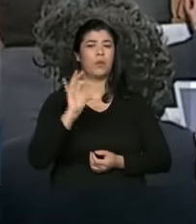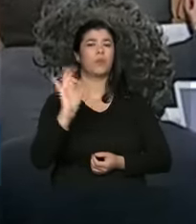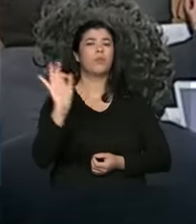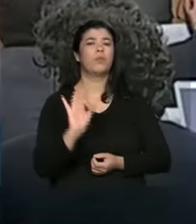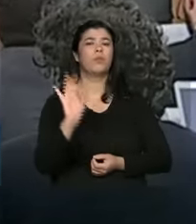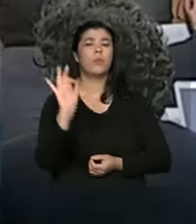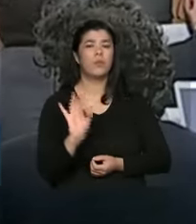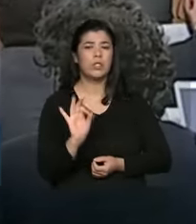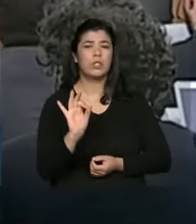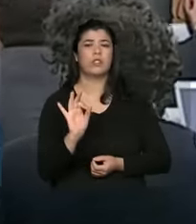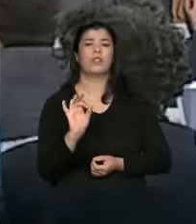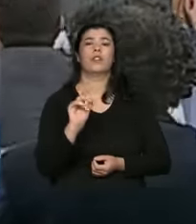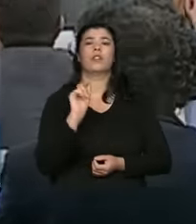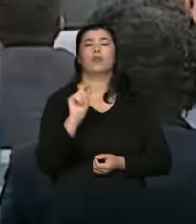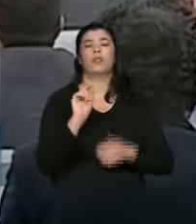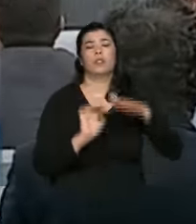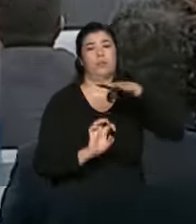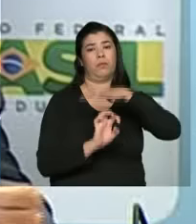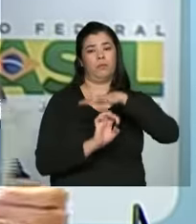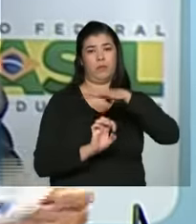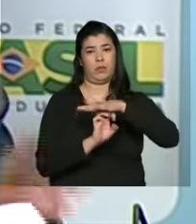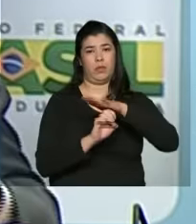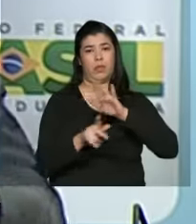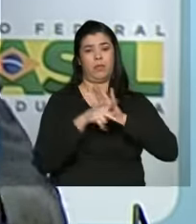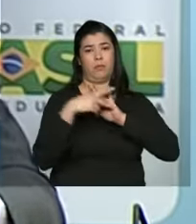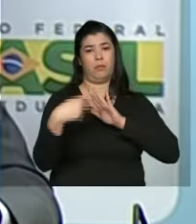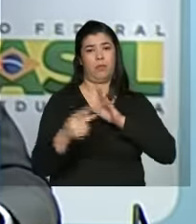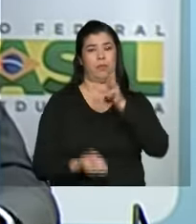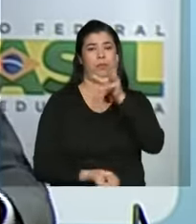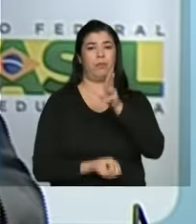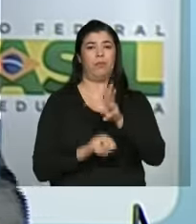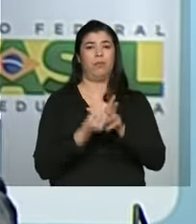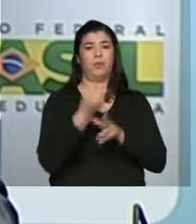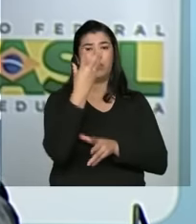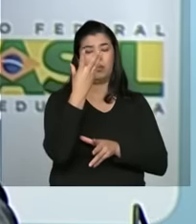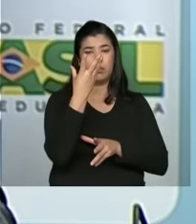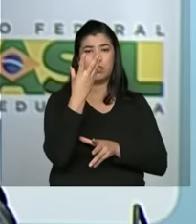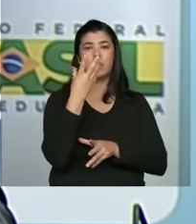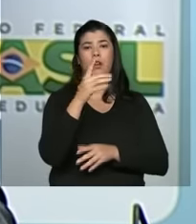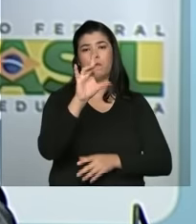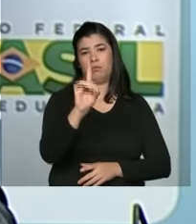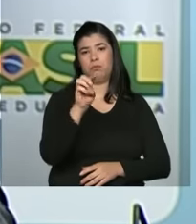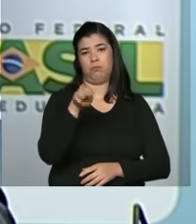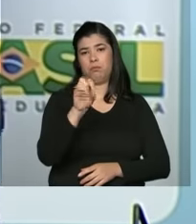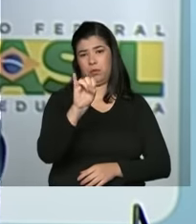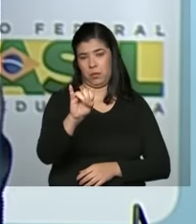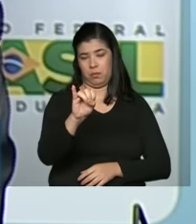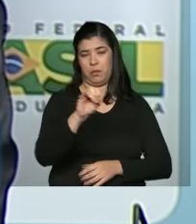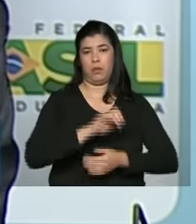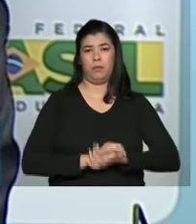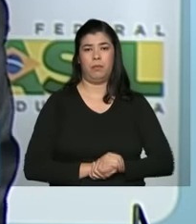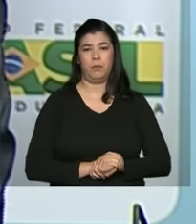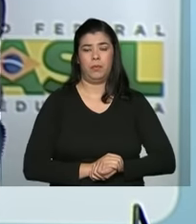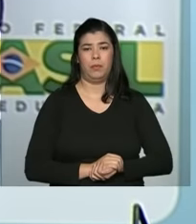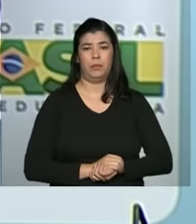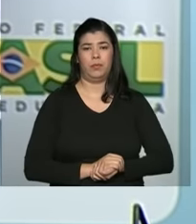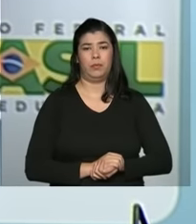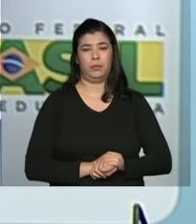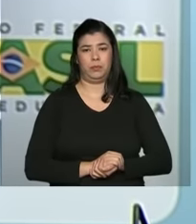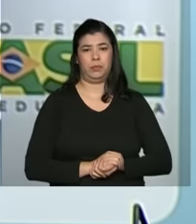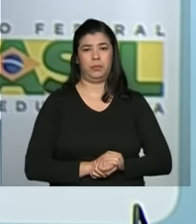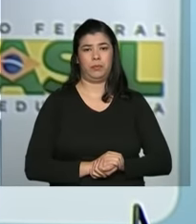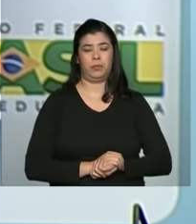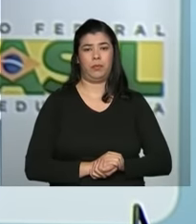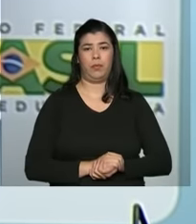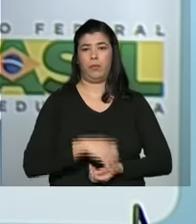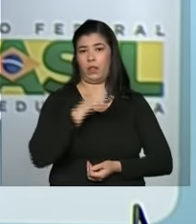eh das empresas que produzem eh dispositivos médicos implantáveis bom ainda